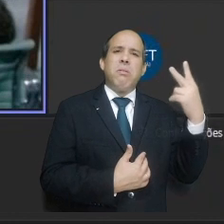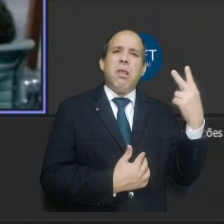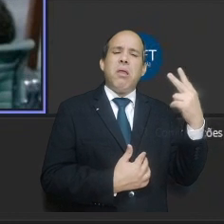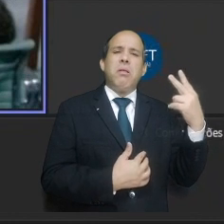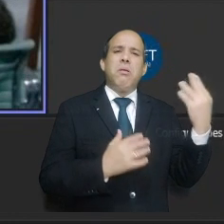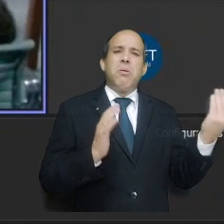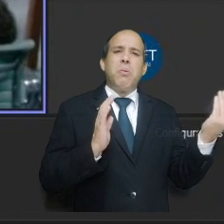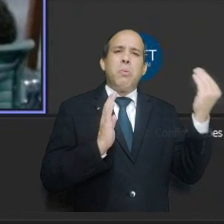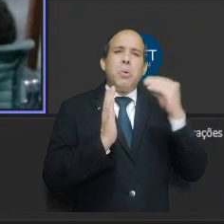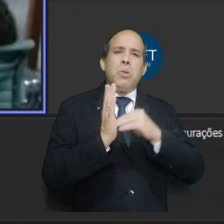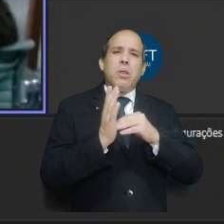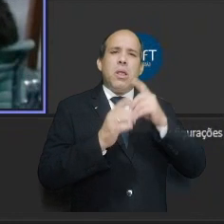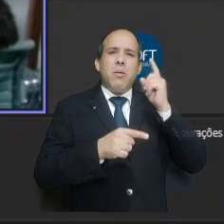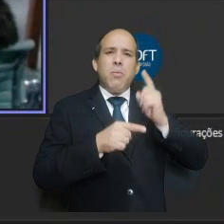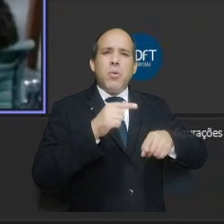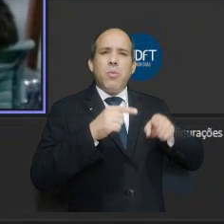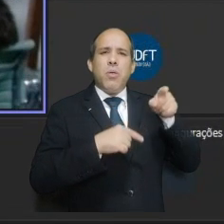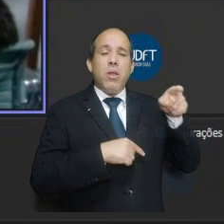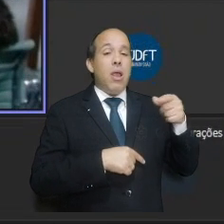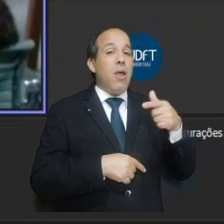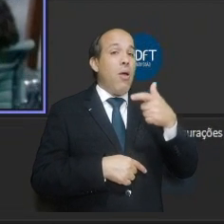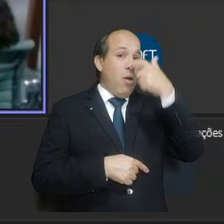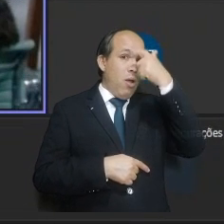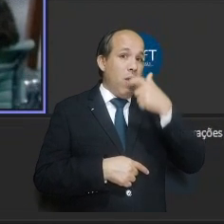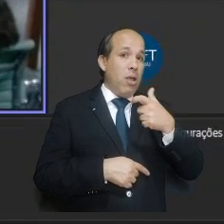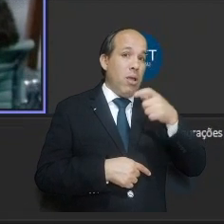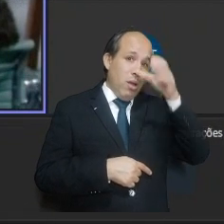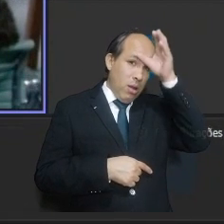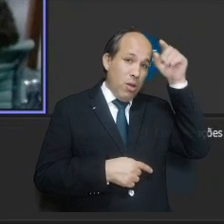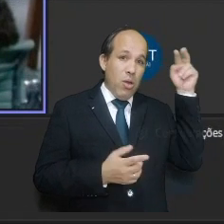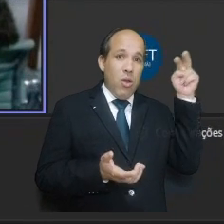qualquer que fizeram, aplicaram essa censura a